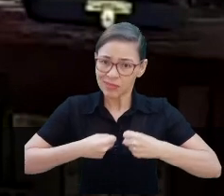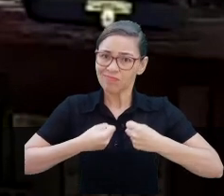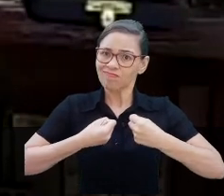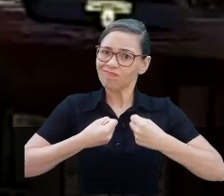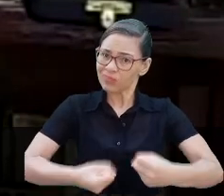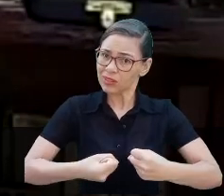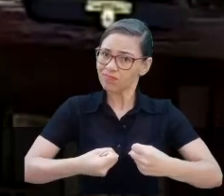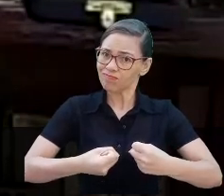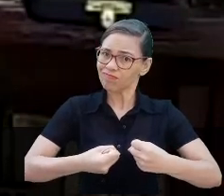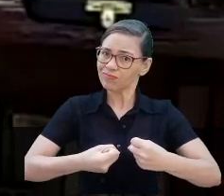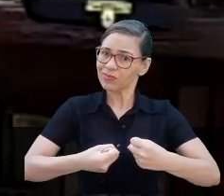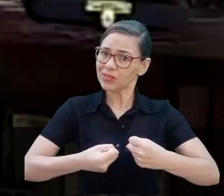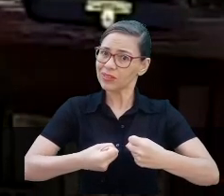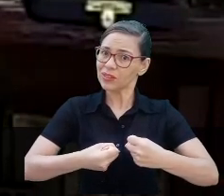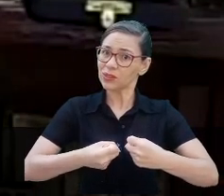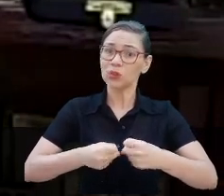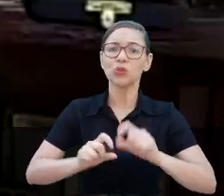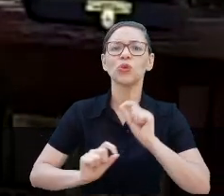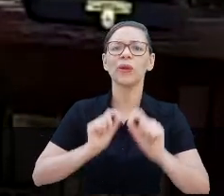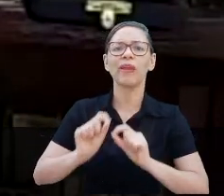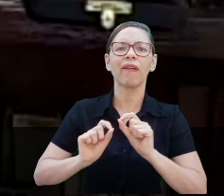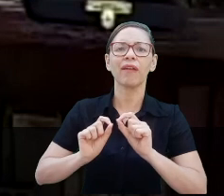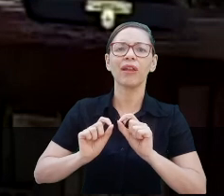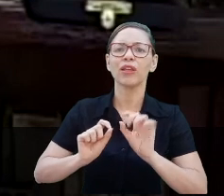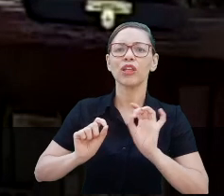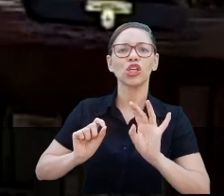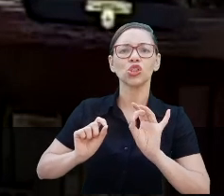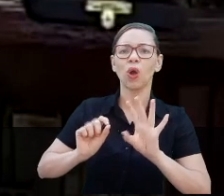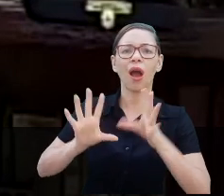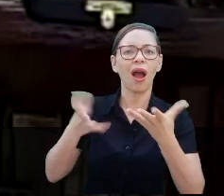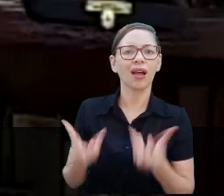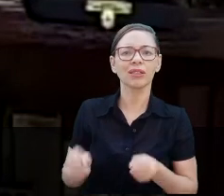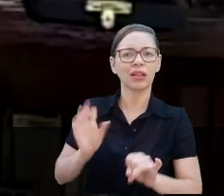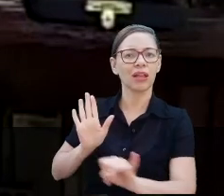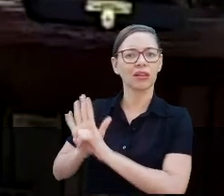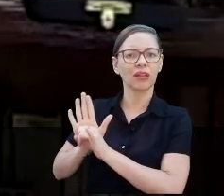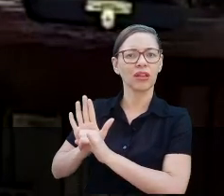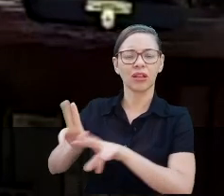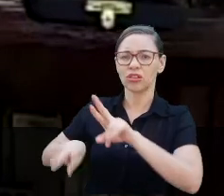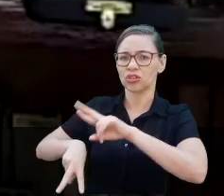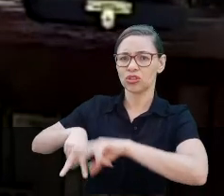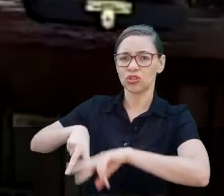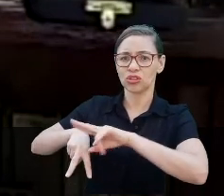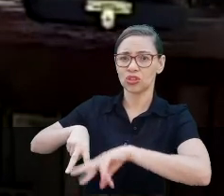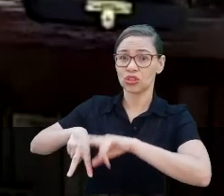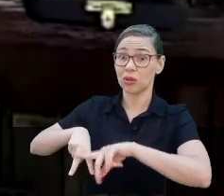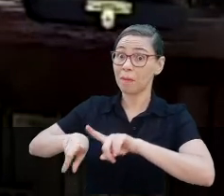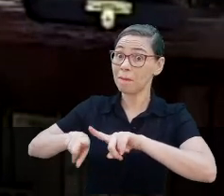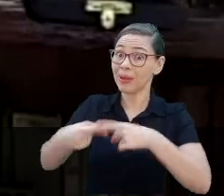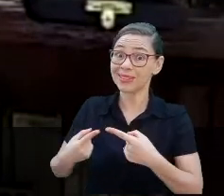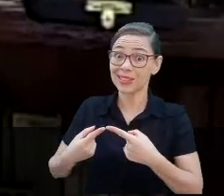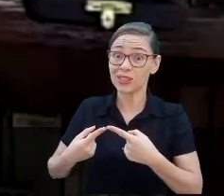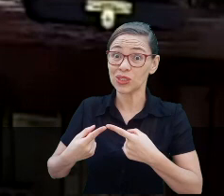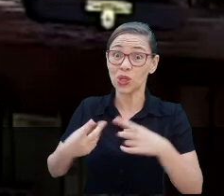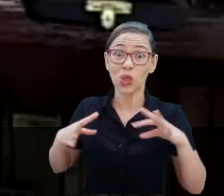contexto para enfrentar aquilo que é o grande problema, que não é a identidade de gênero das pessoas, no caso das pessoas